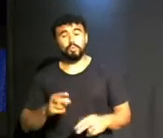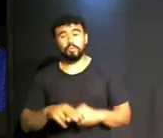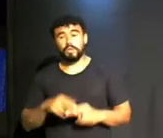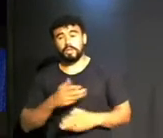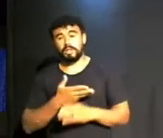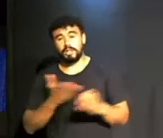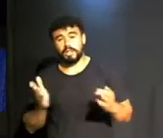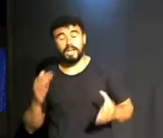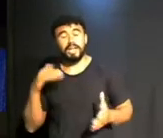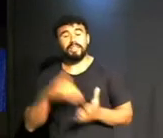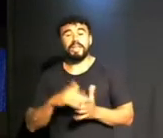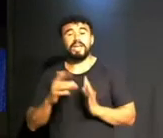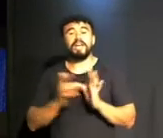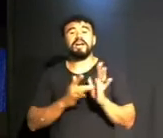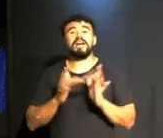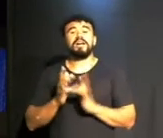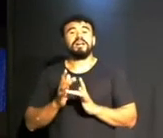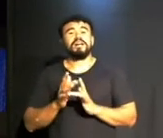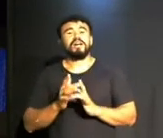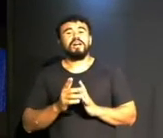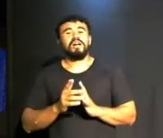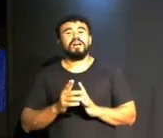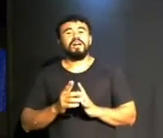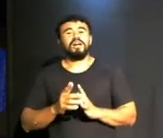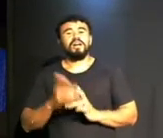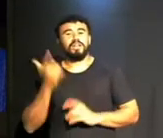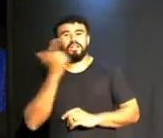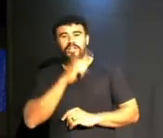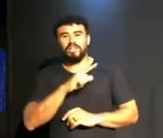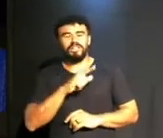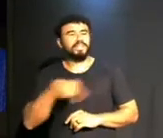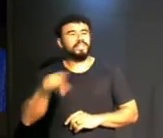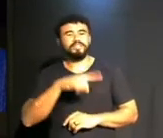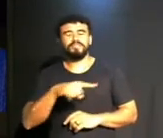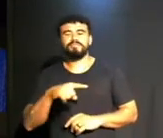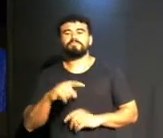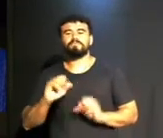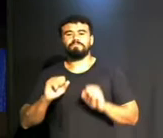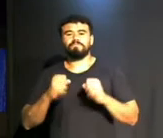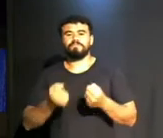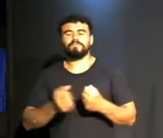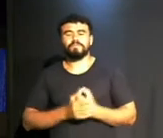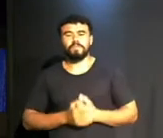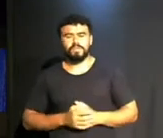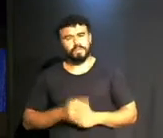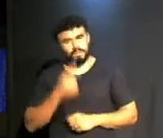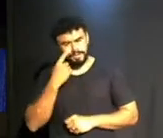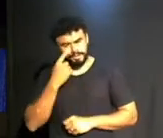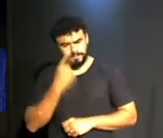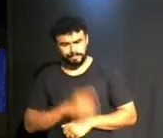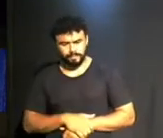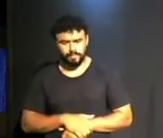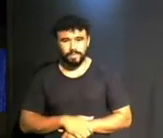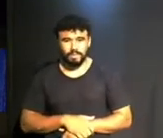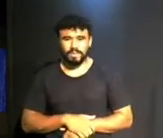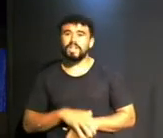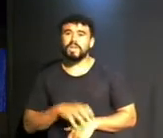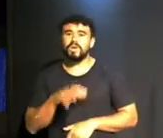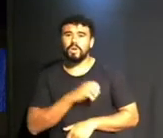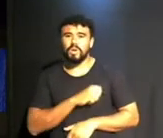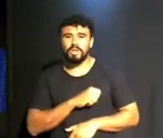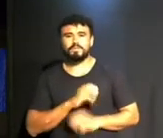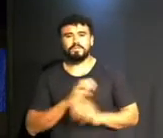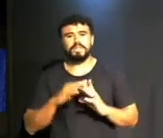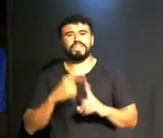por sua causa até que Cristo seja formado em vocês a gente eu confesso dizer que é um amo